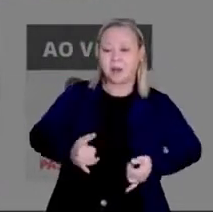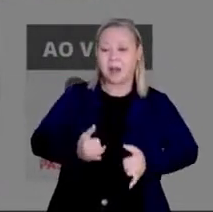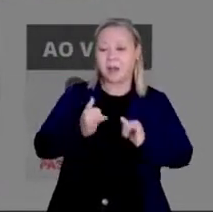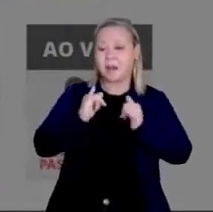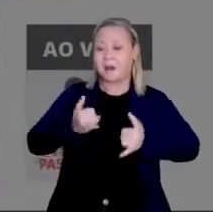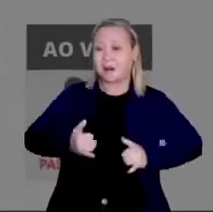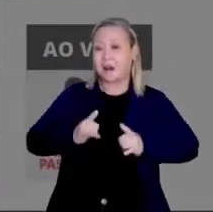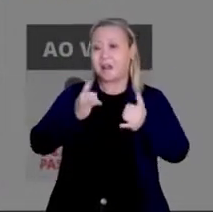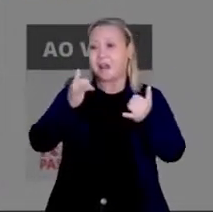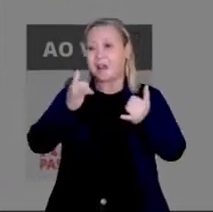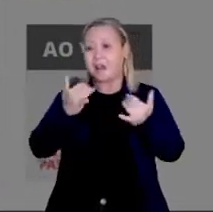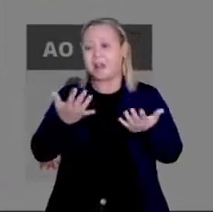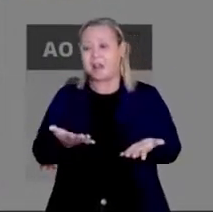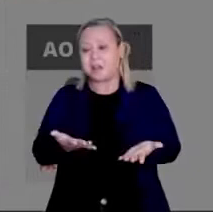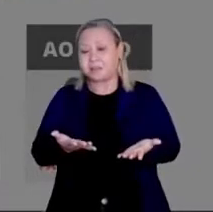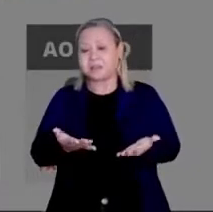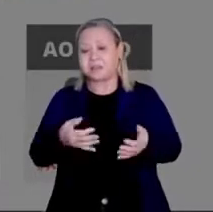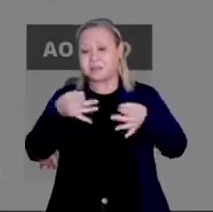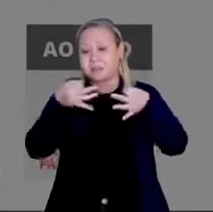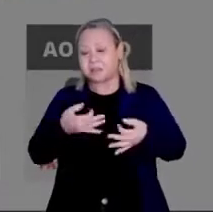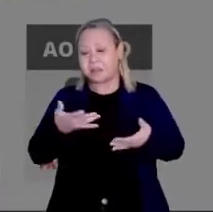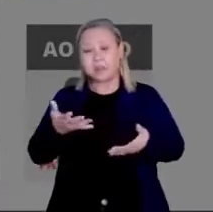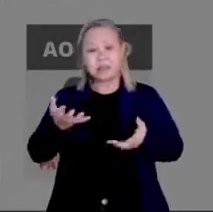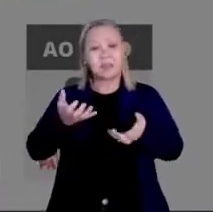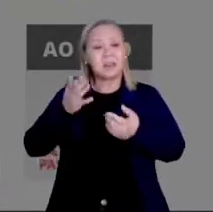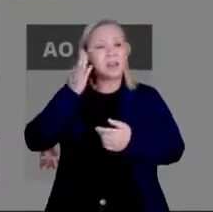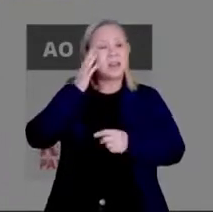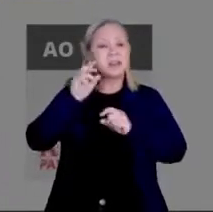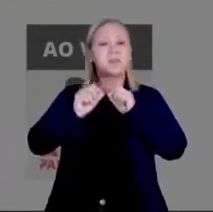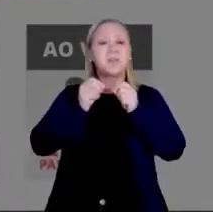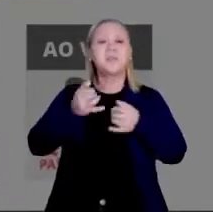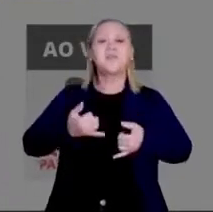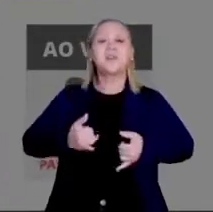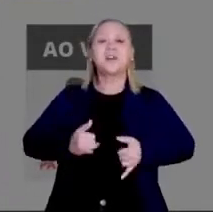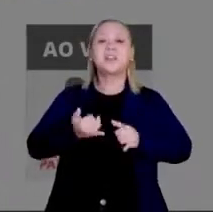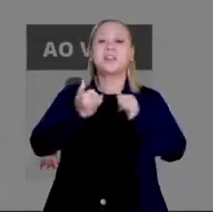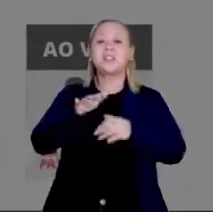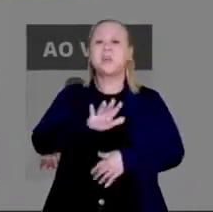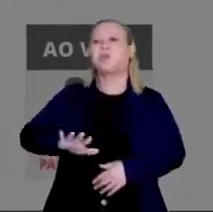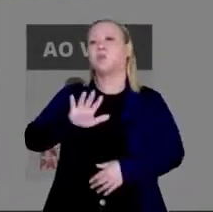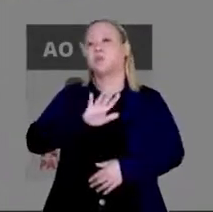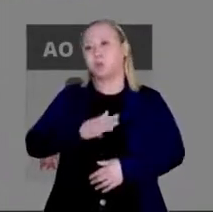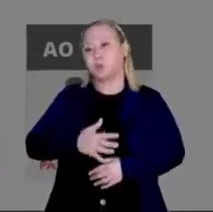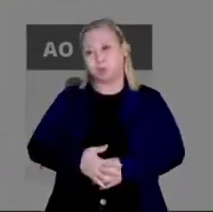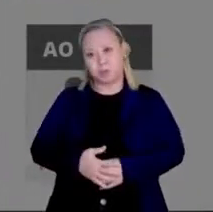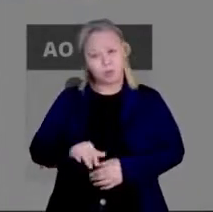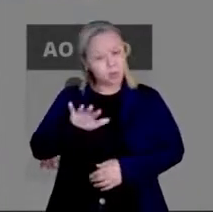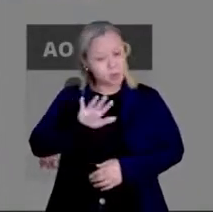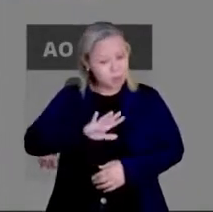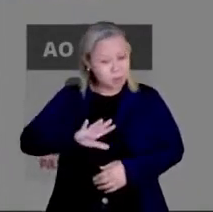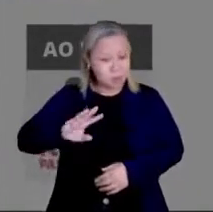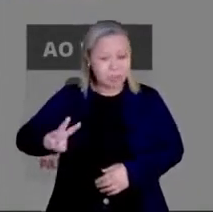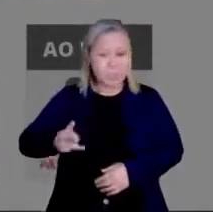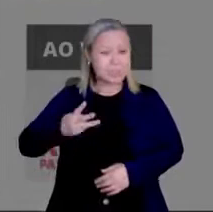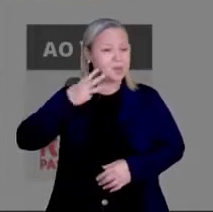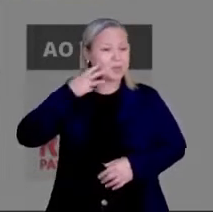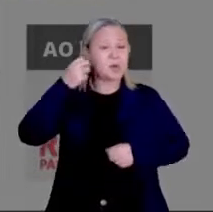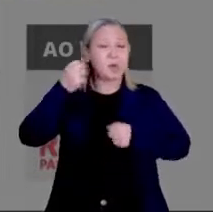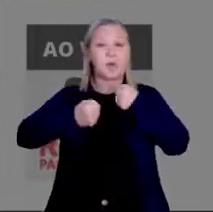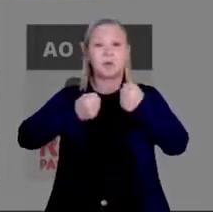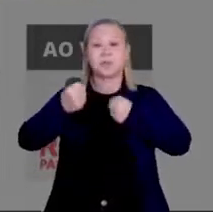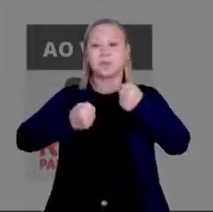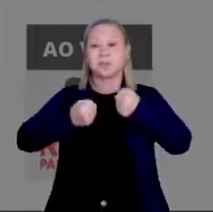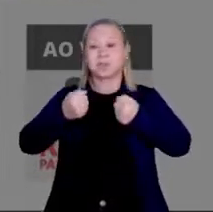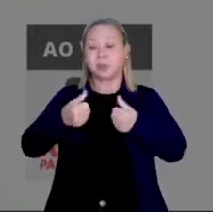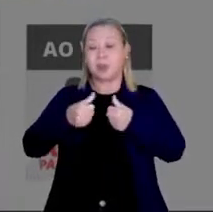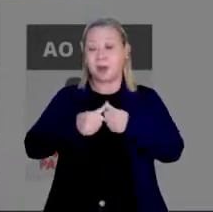não tem nenhum país capaz de competir conosco. Presidente, então, é para que a gente leve isso a sério, para que a